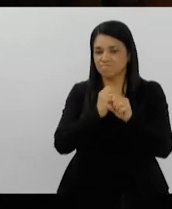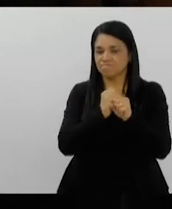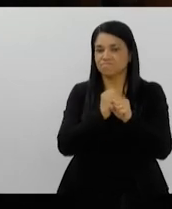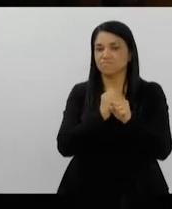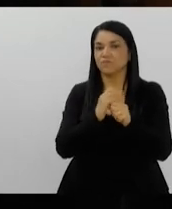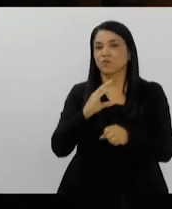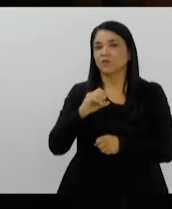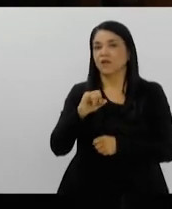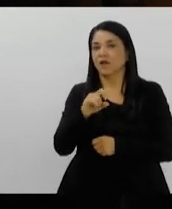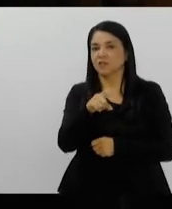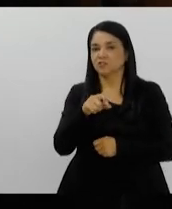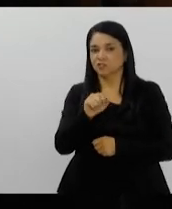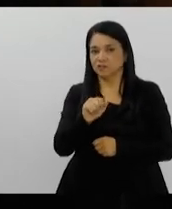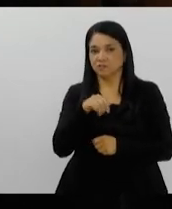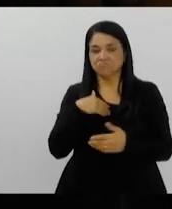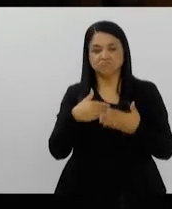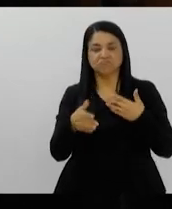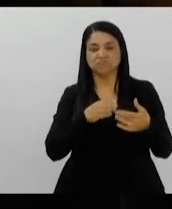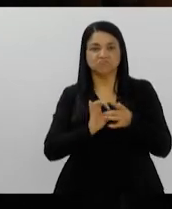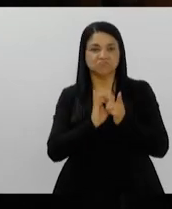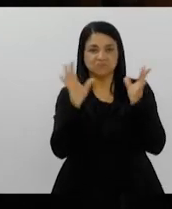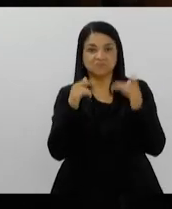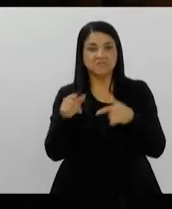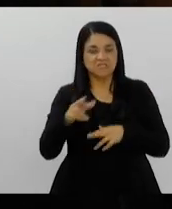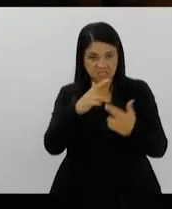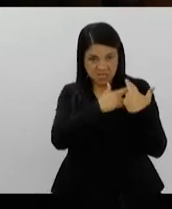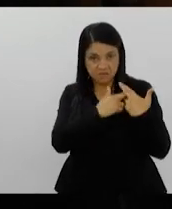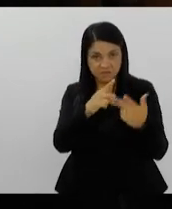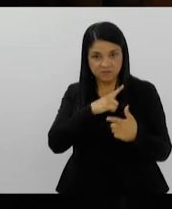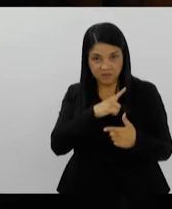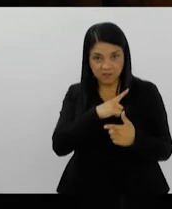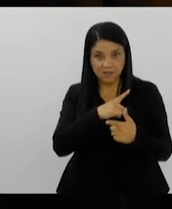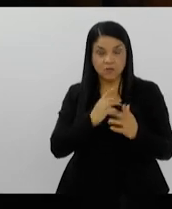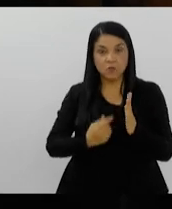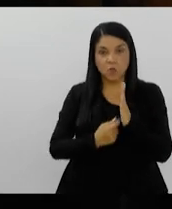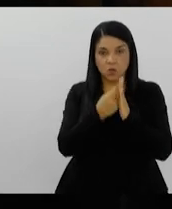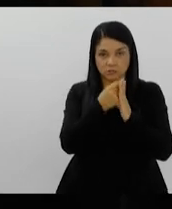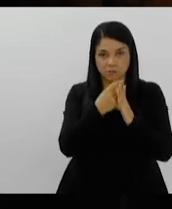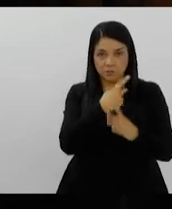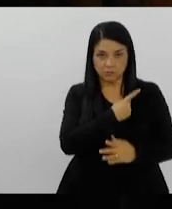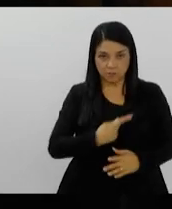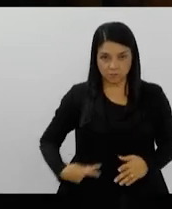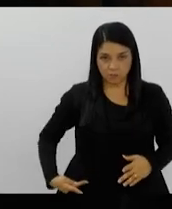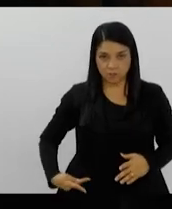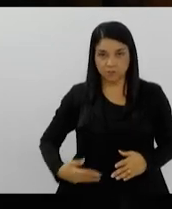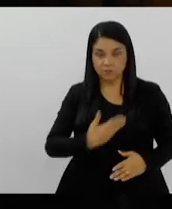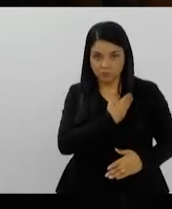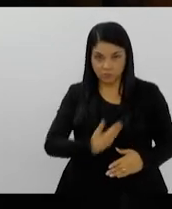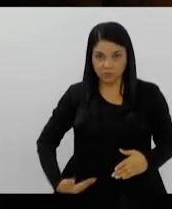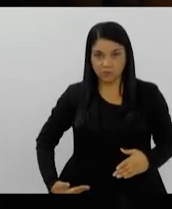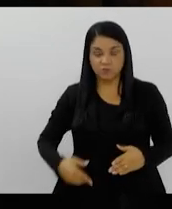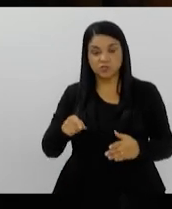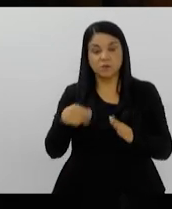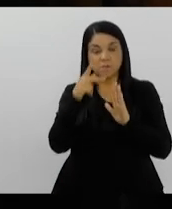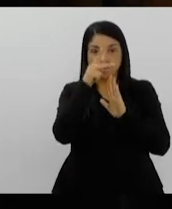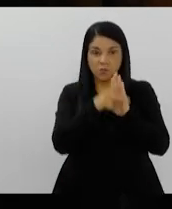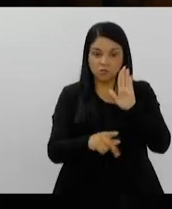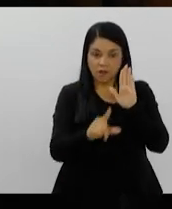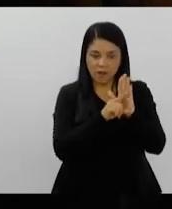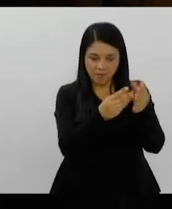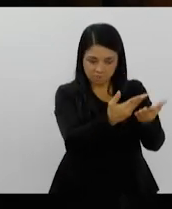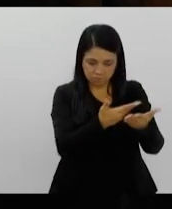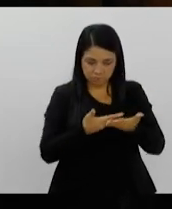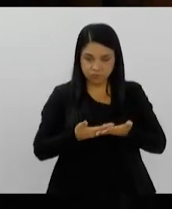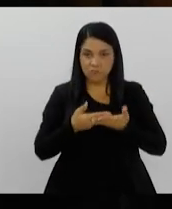tivesse responsabilidade, zelo com o orçamento público, tinha mandado um projeto de lei para essa casa